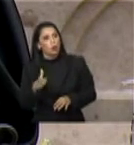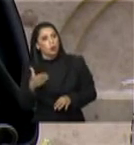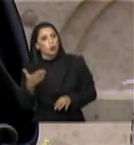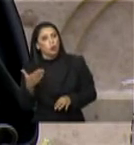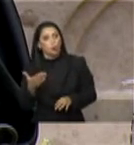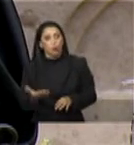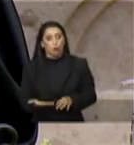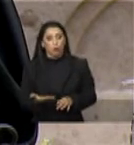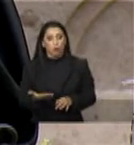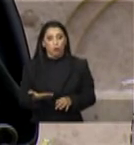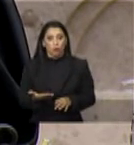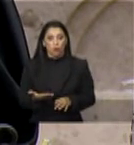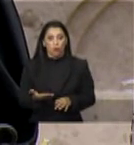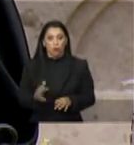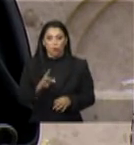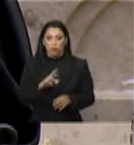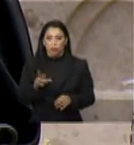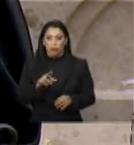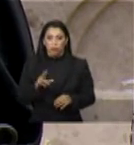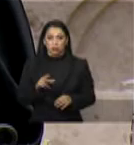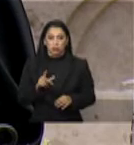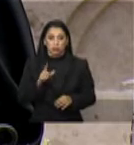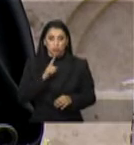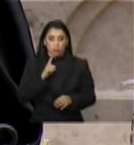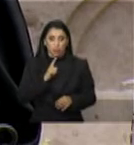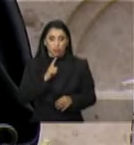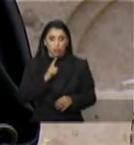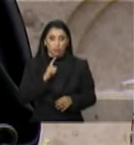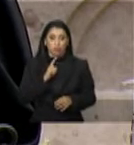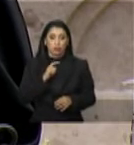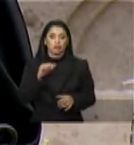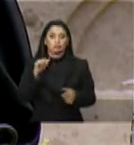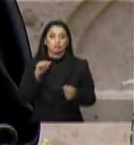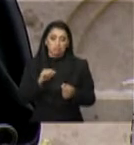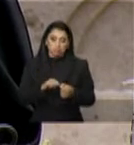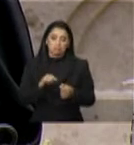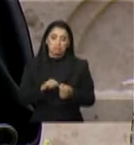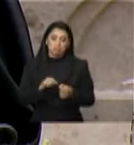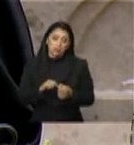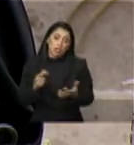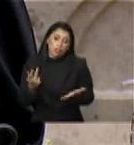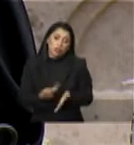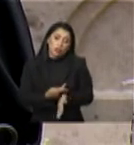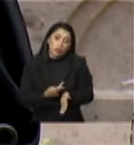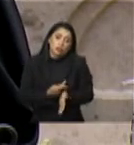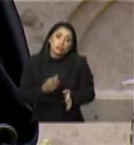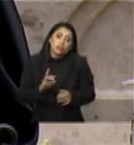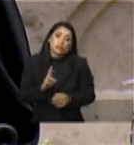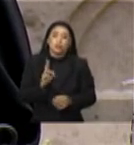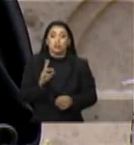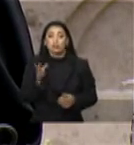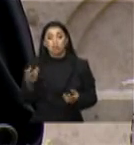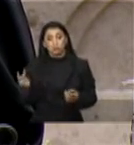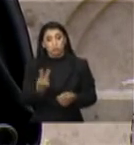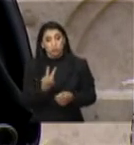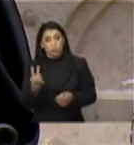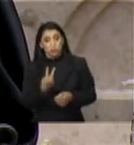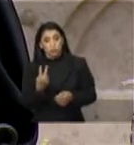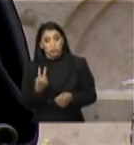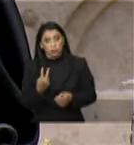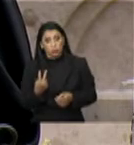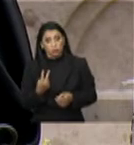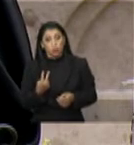é considerado inexistente um fato efetivamente existente sendo porém dispensável ambas as hipóteses